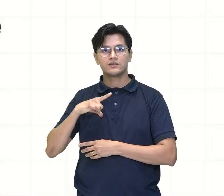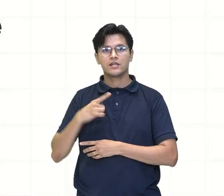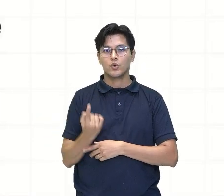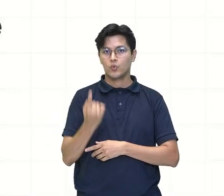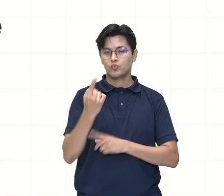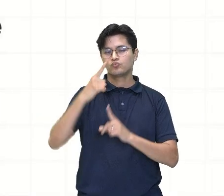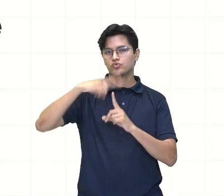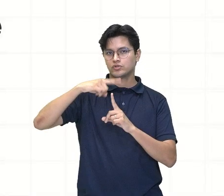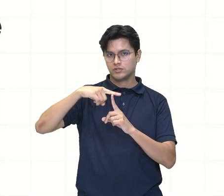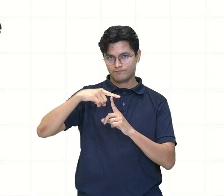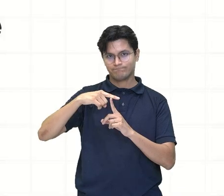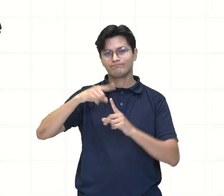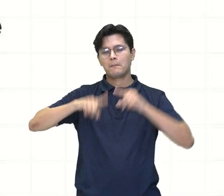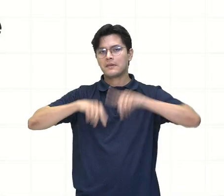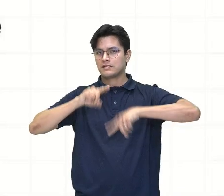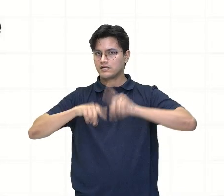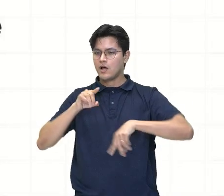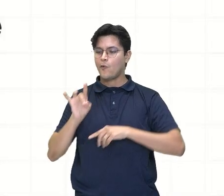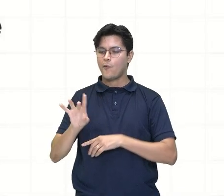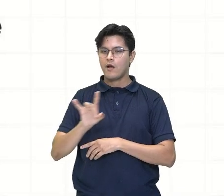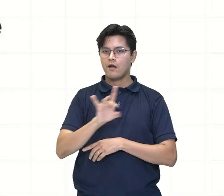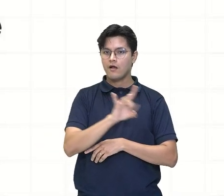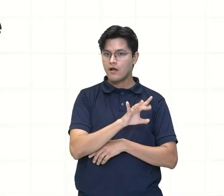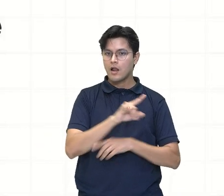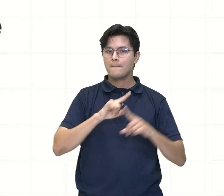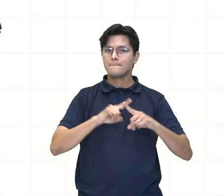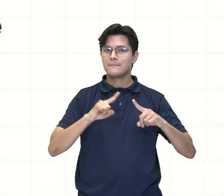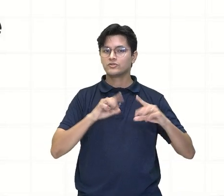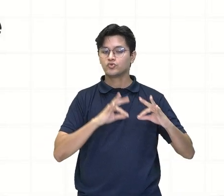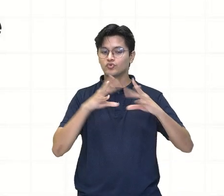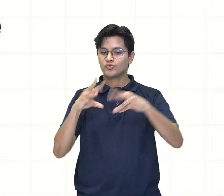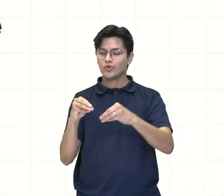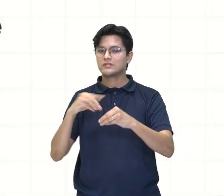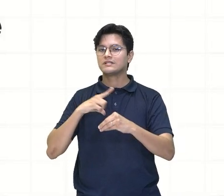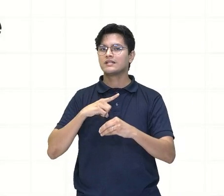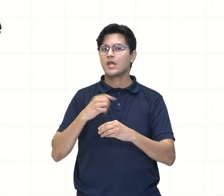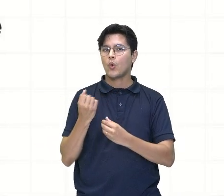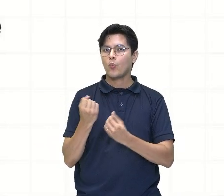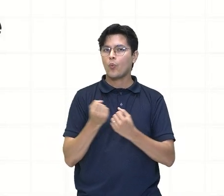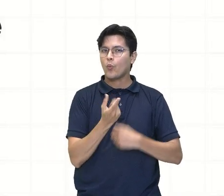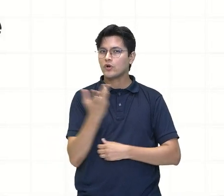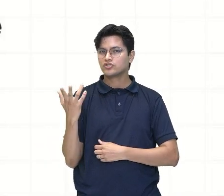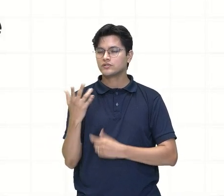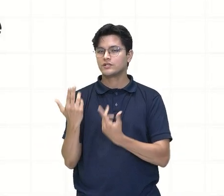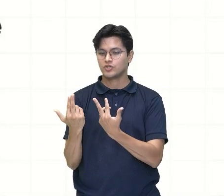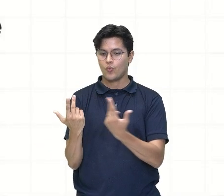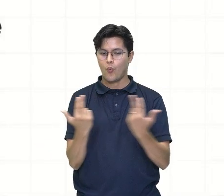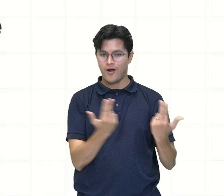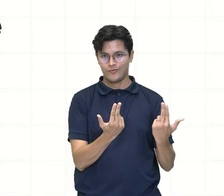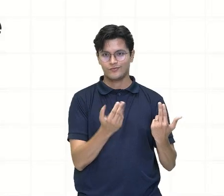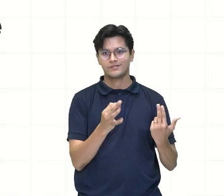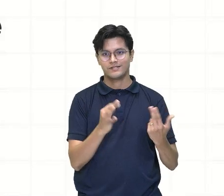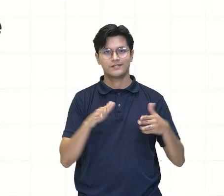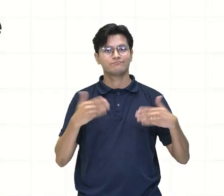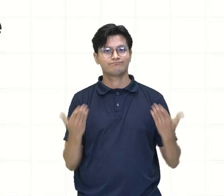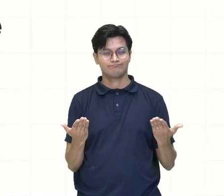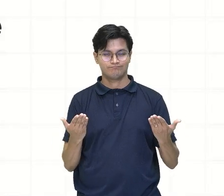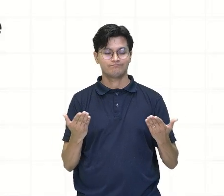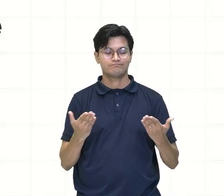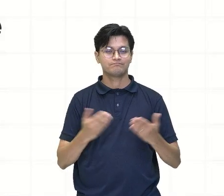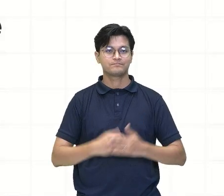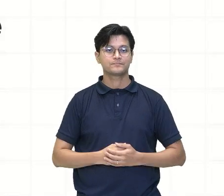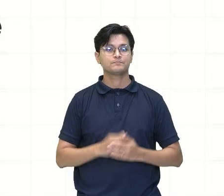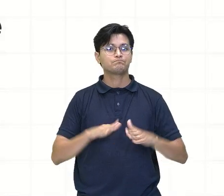porém, todos com o mesmo número de itens e na maior quantidade possível. Então, vamos começar